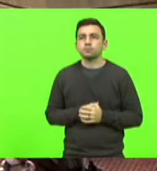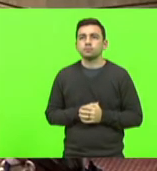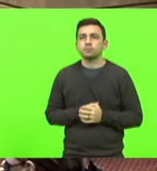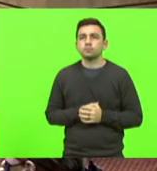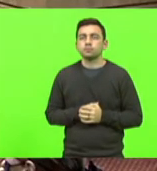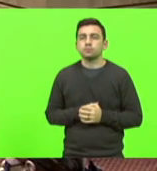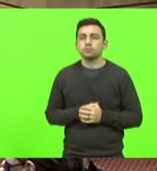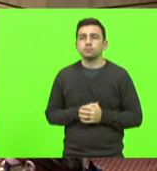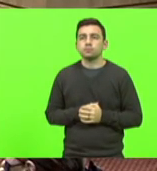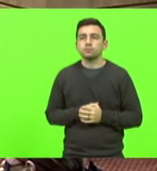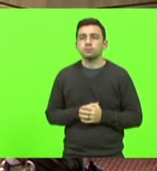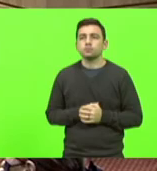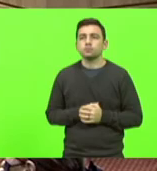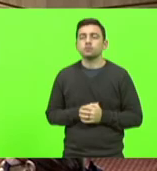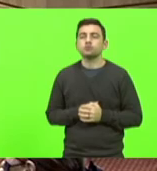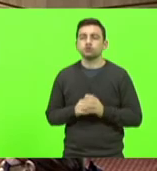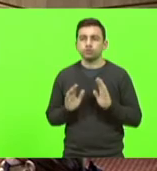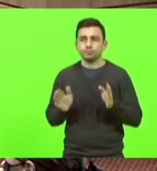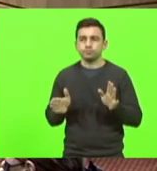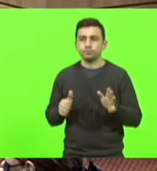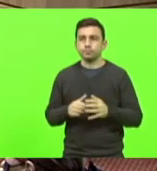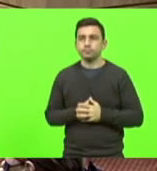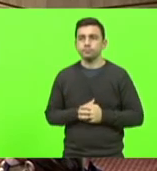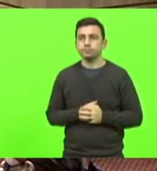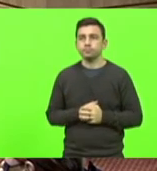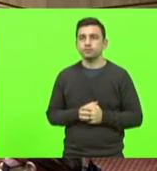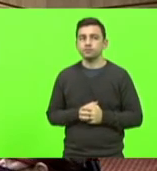é feito observação de potássio